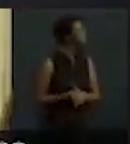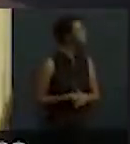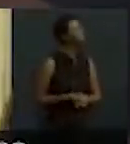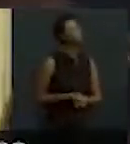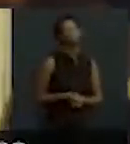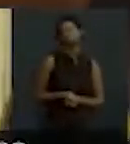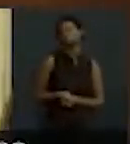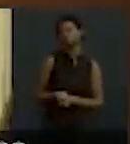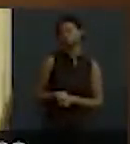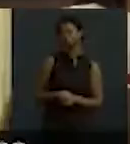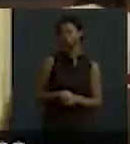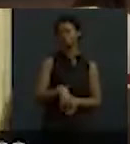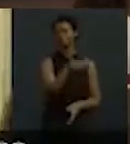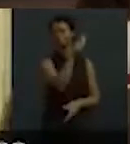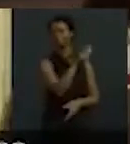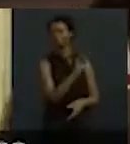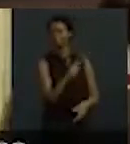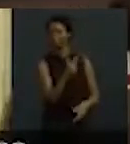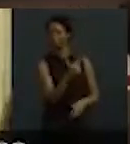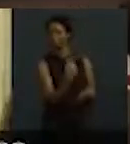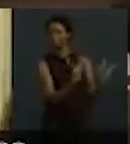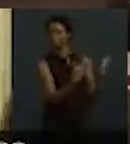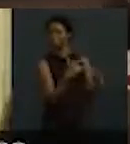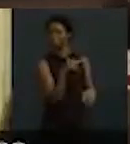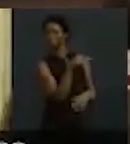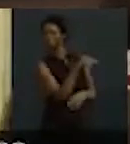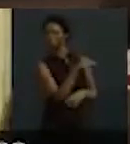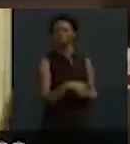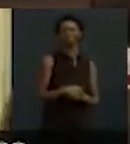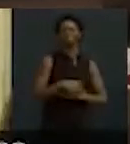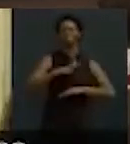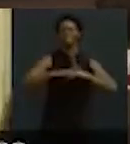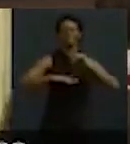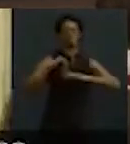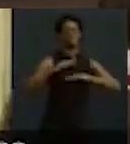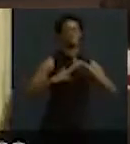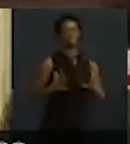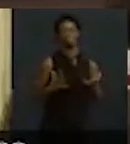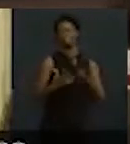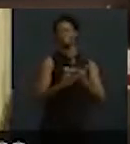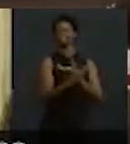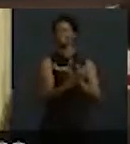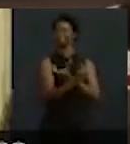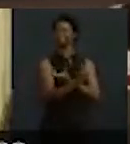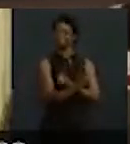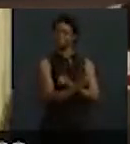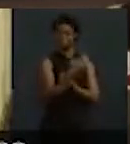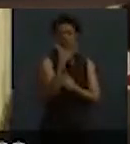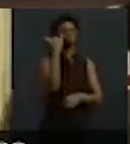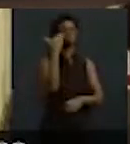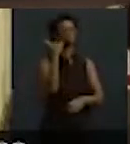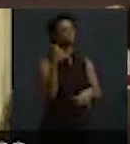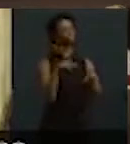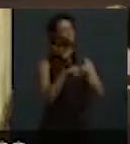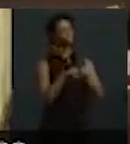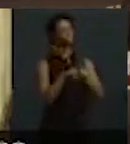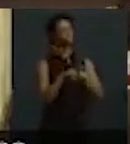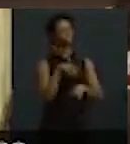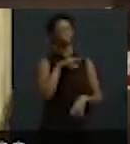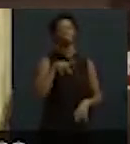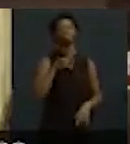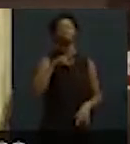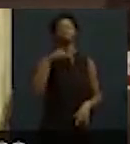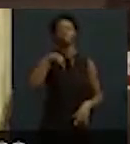Nosso próximo homenageado é um profissional qualificado e de grande projeção, não apenas dentro